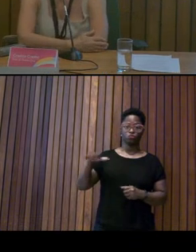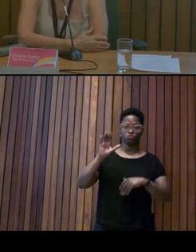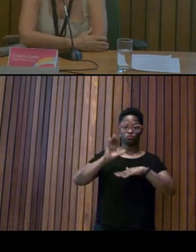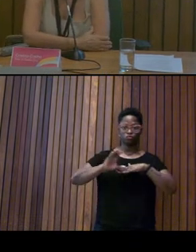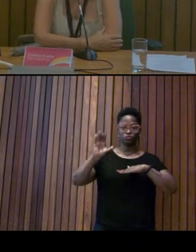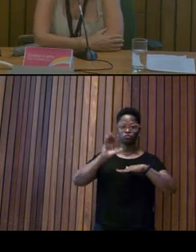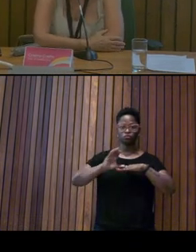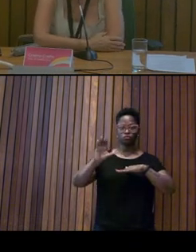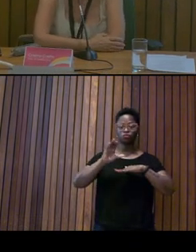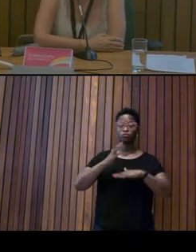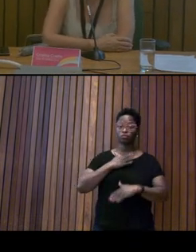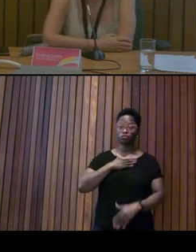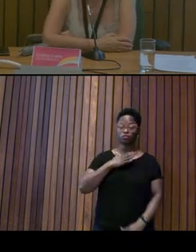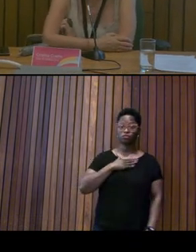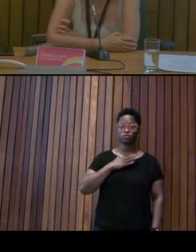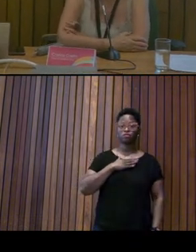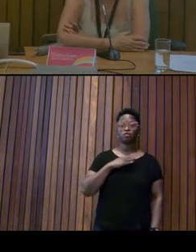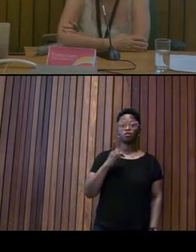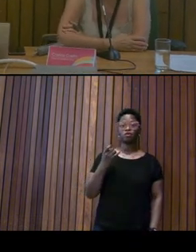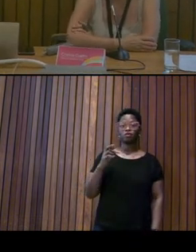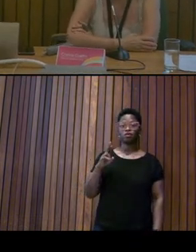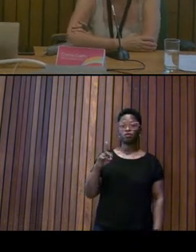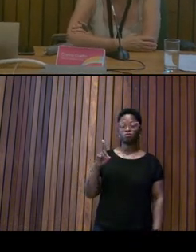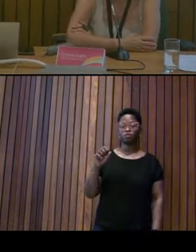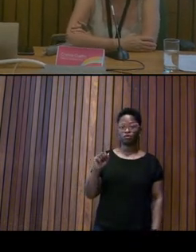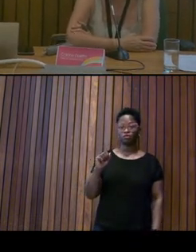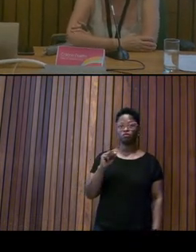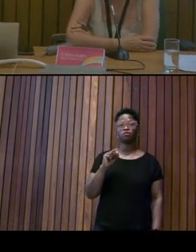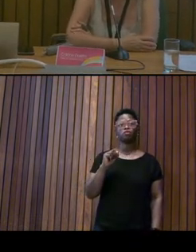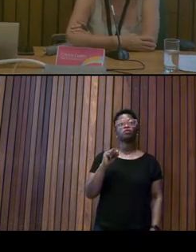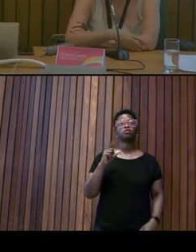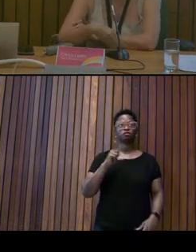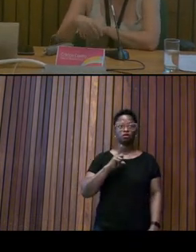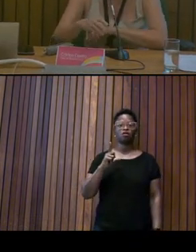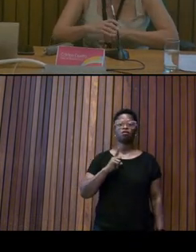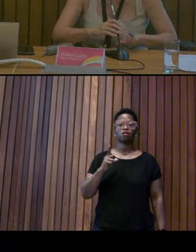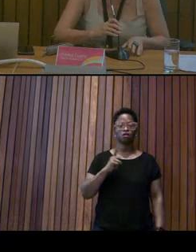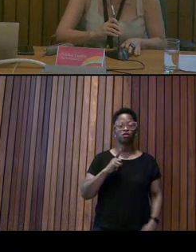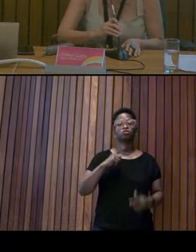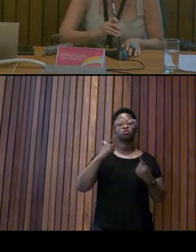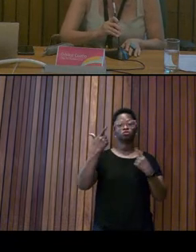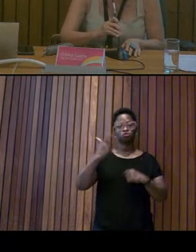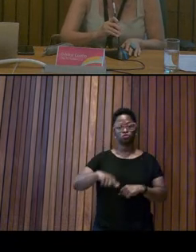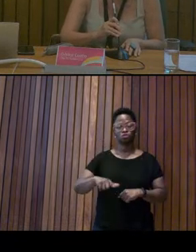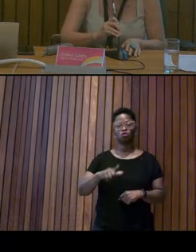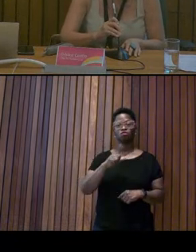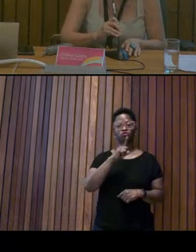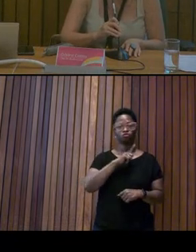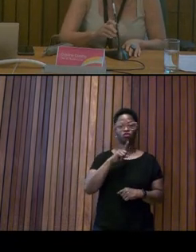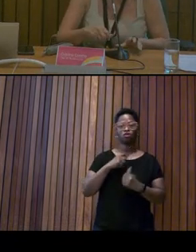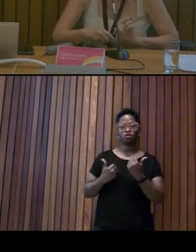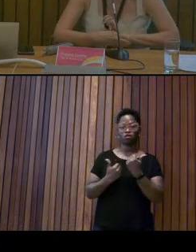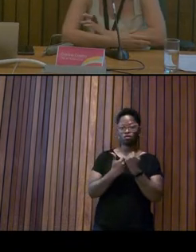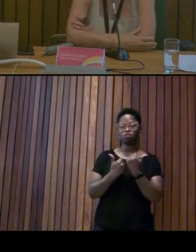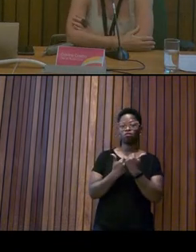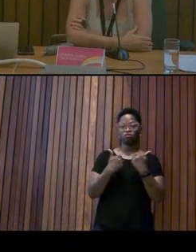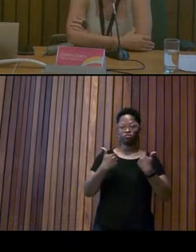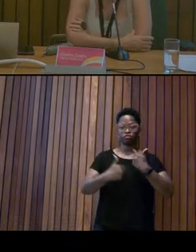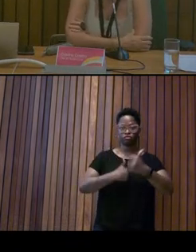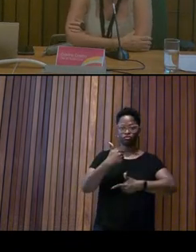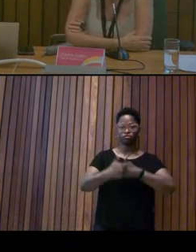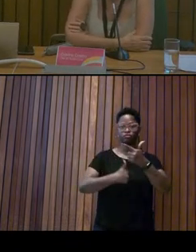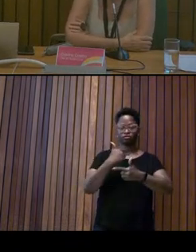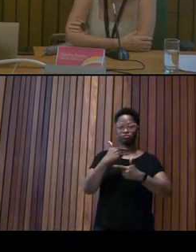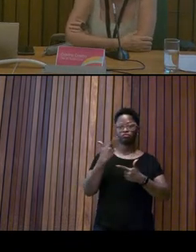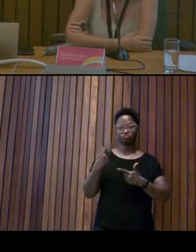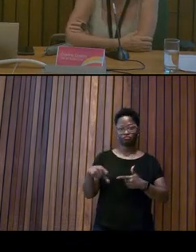curso, né, foi minha, Débora Lopes, que está aqui presente e está, de novo, né, auxiliando os trabalhos da Oficina Escola de